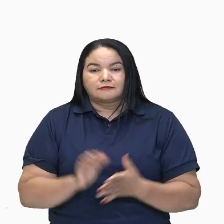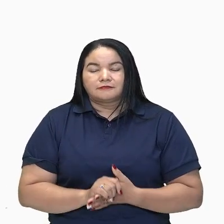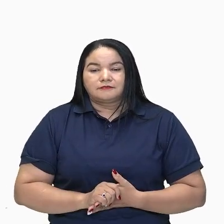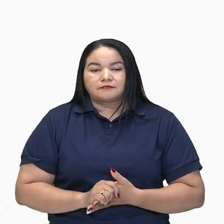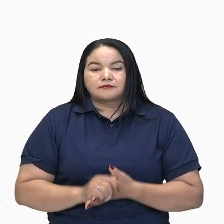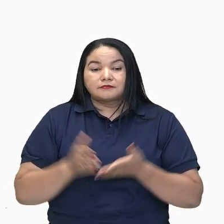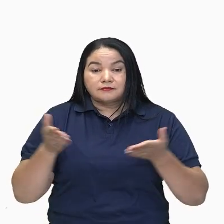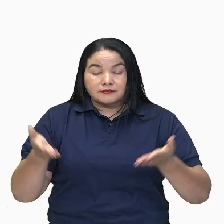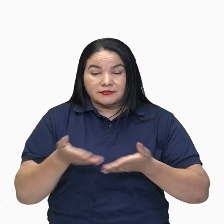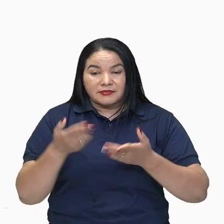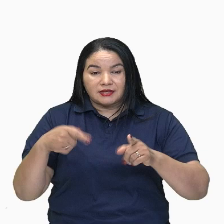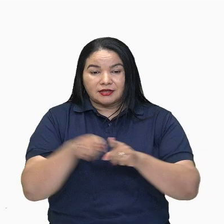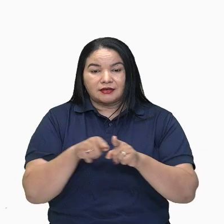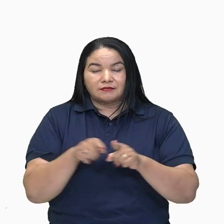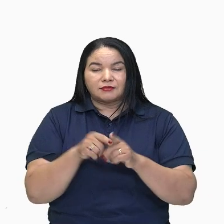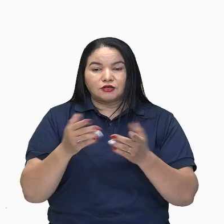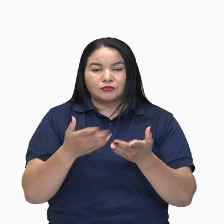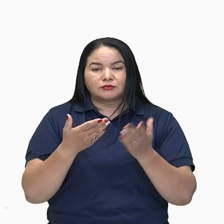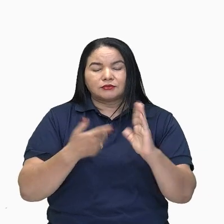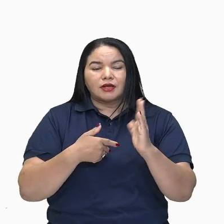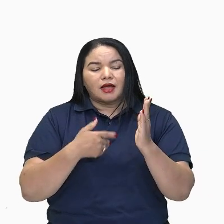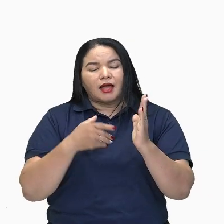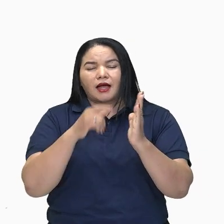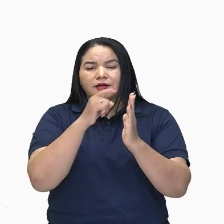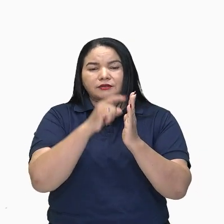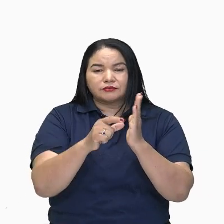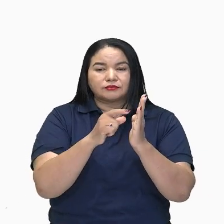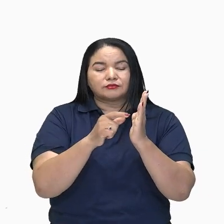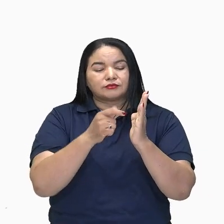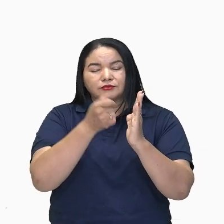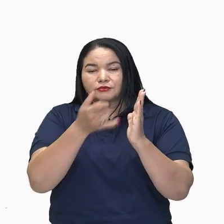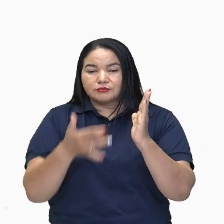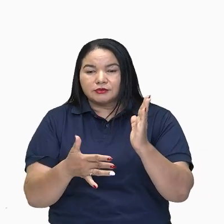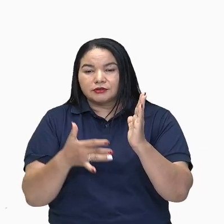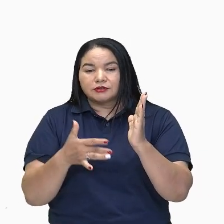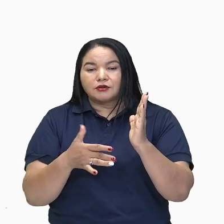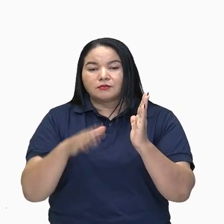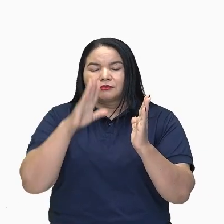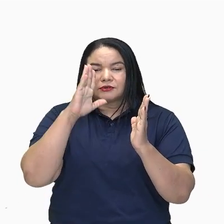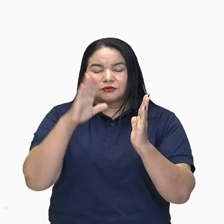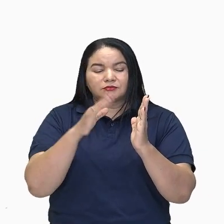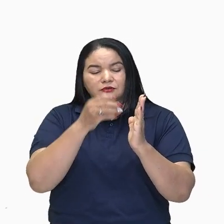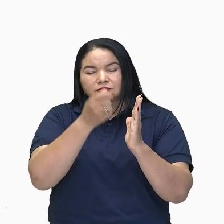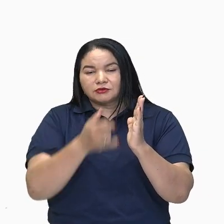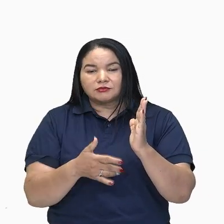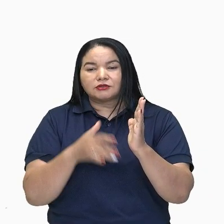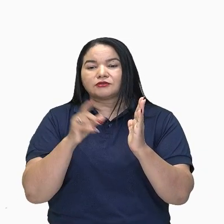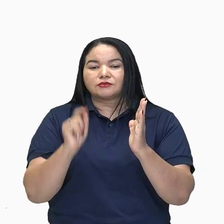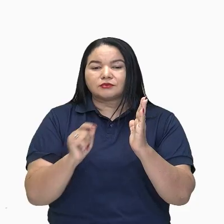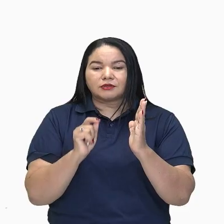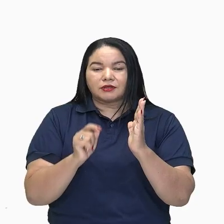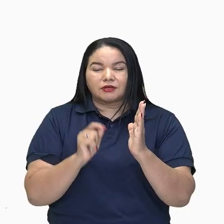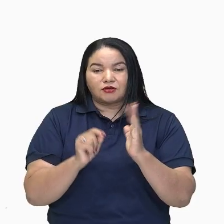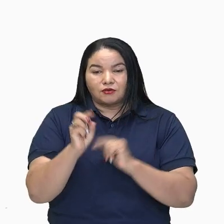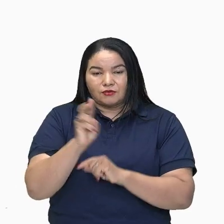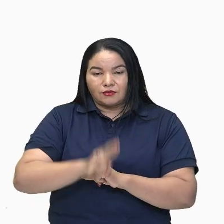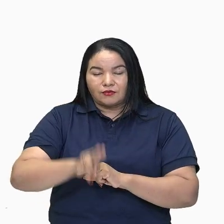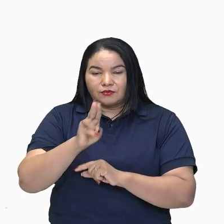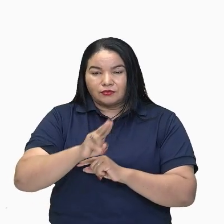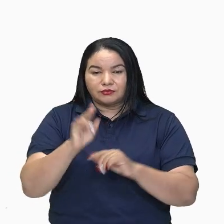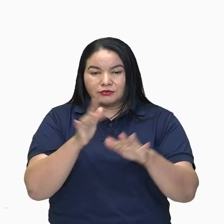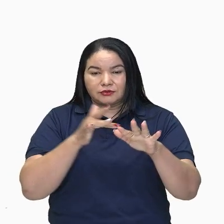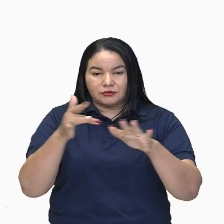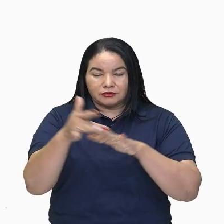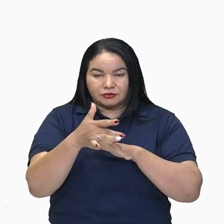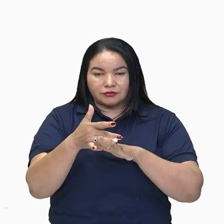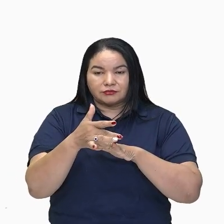Agora, qual é o assunto específico desse texto? Qual é o assunto principal desse texto? Perceba que é o uso de redes sociais